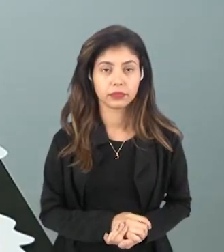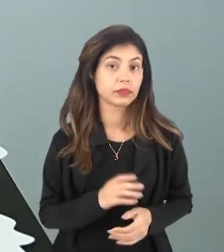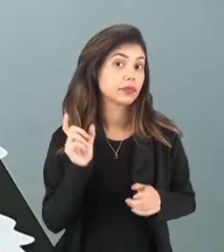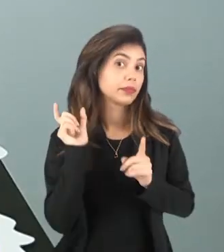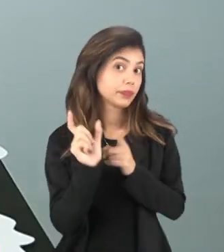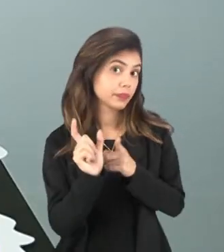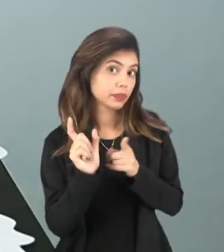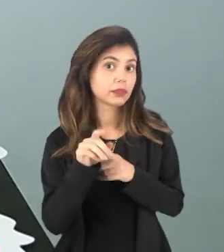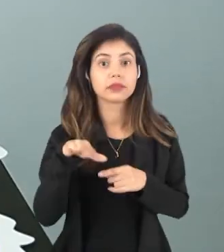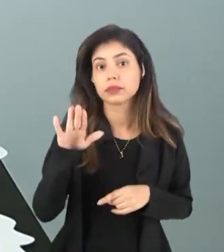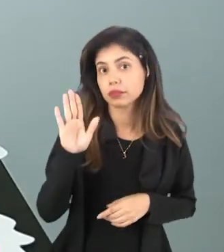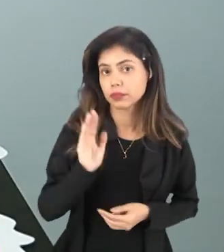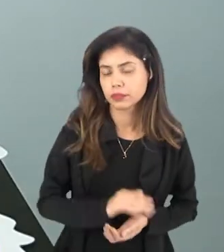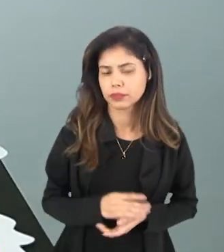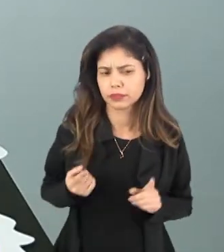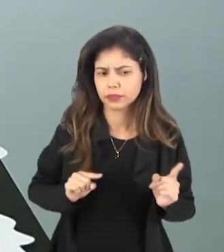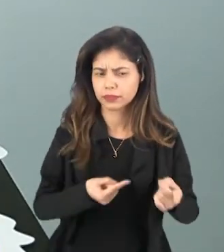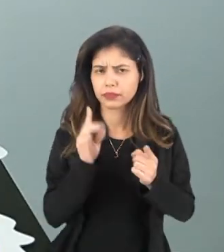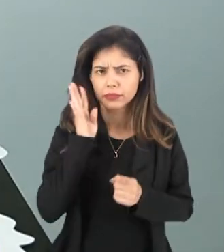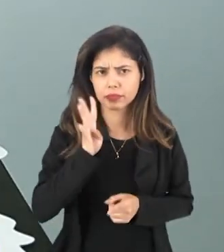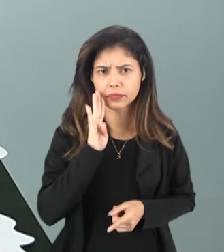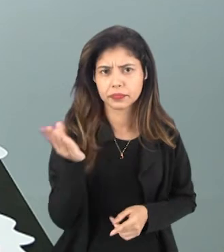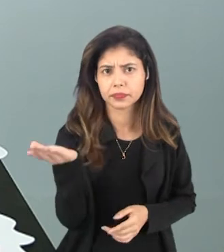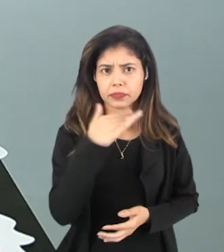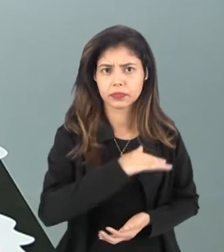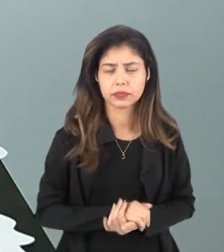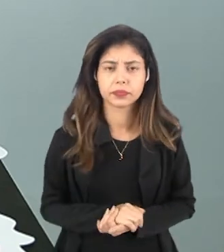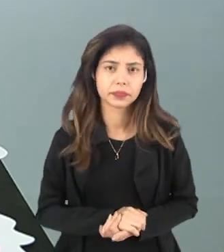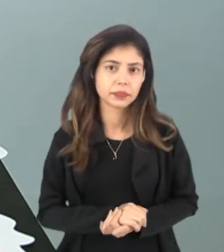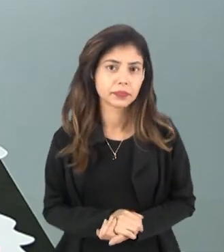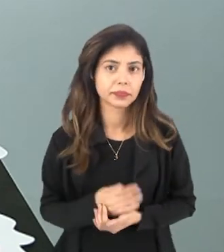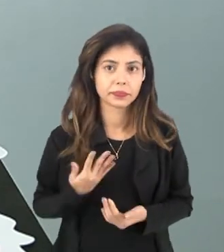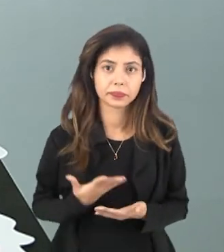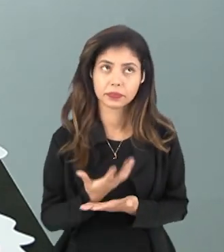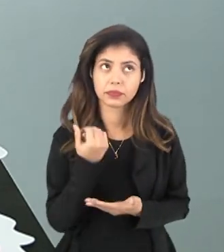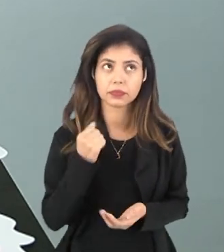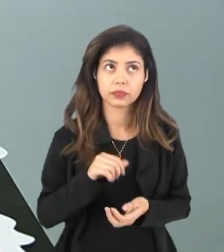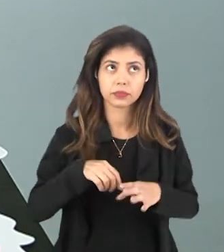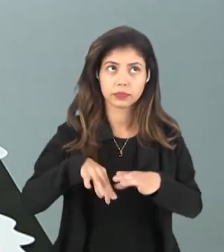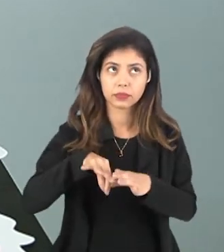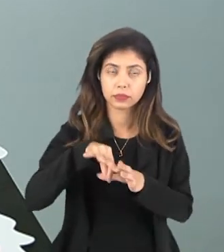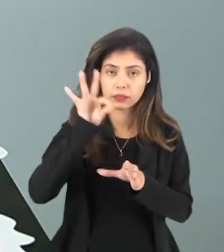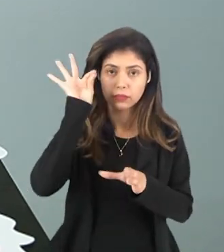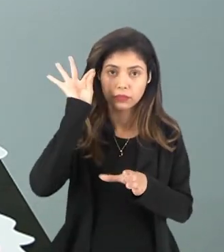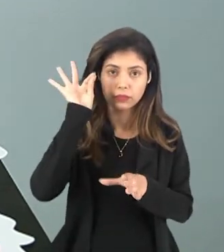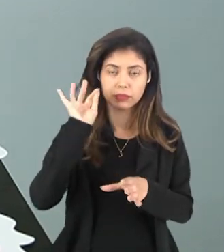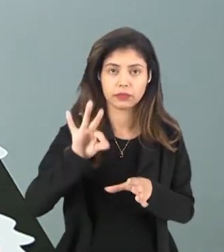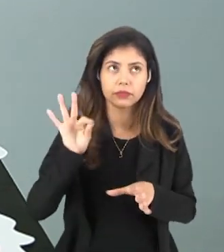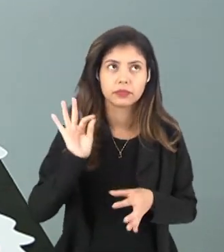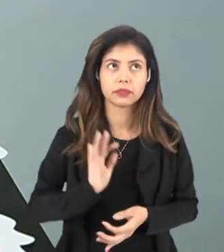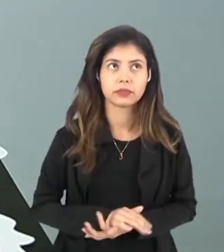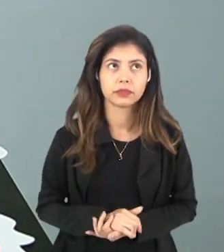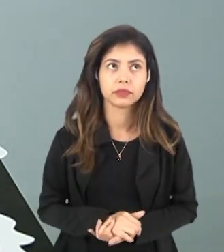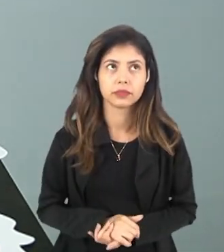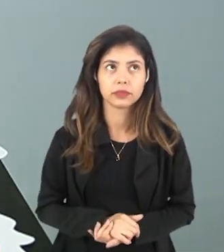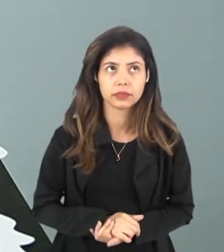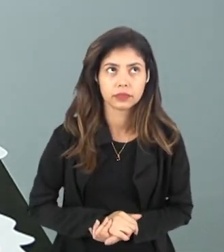demais palavras que desafio Legal vamos lá vou pegar a primeira